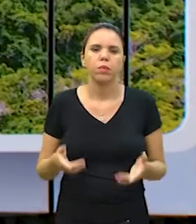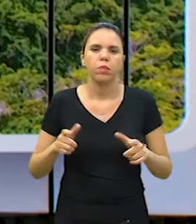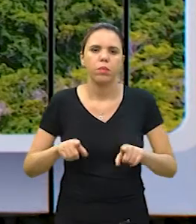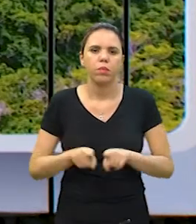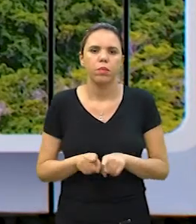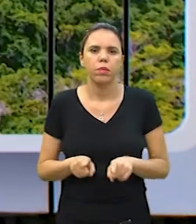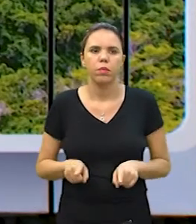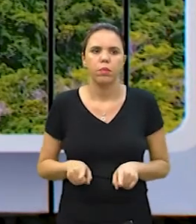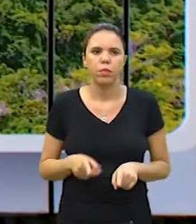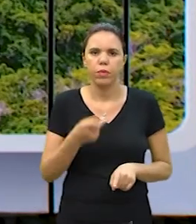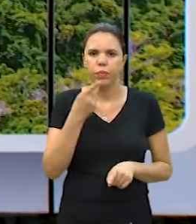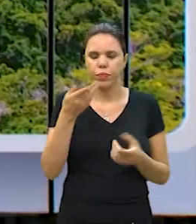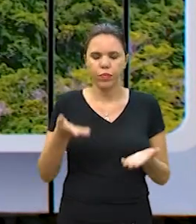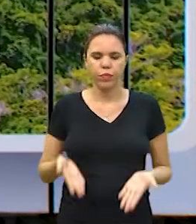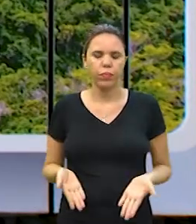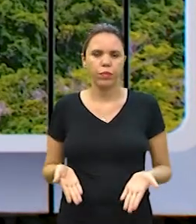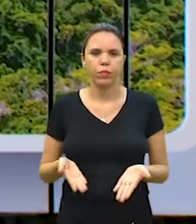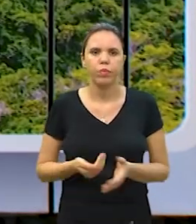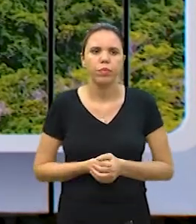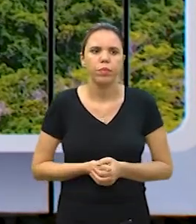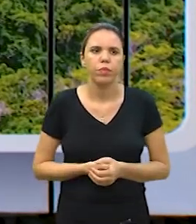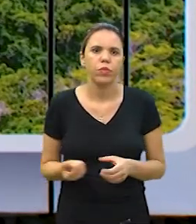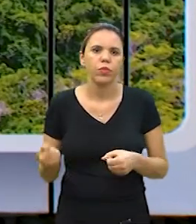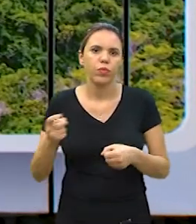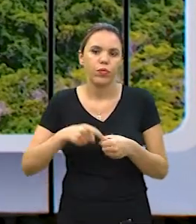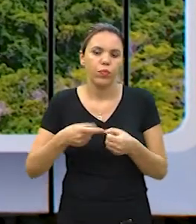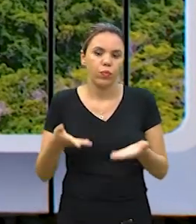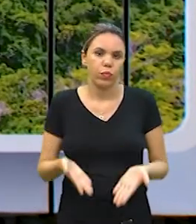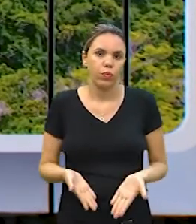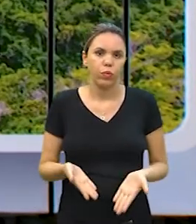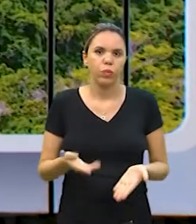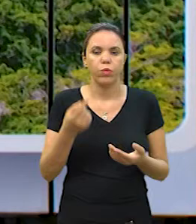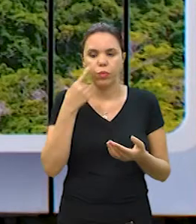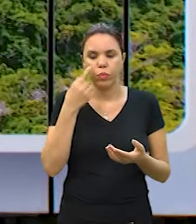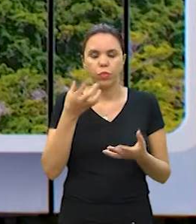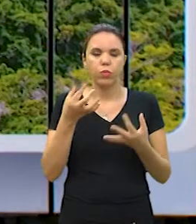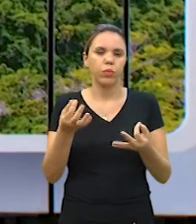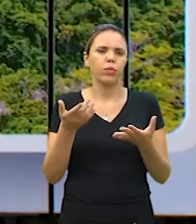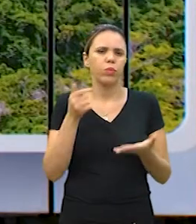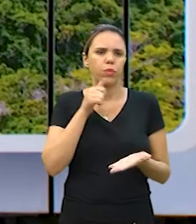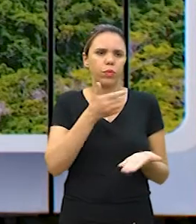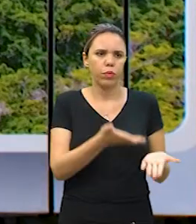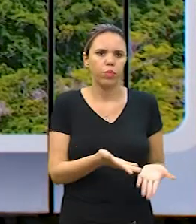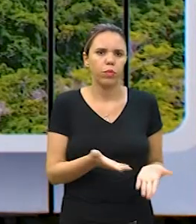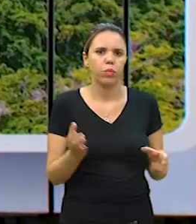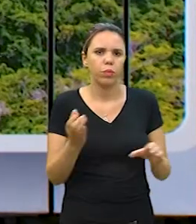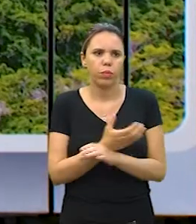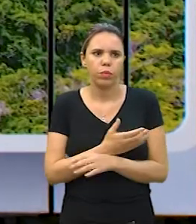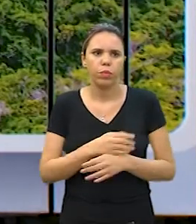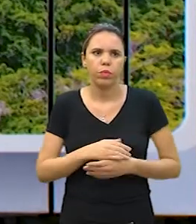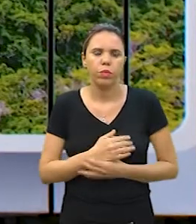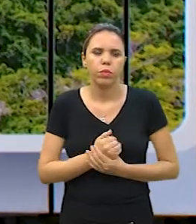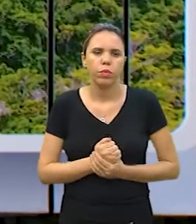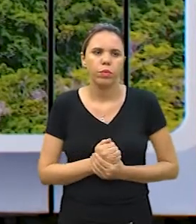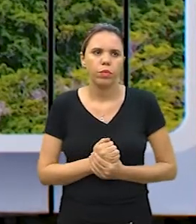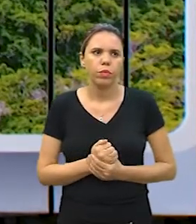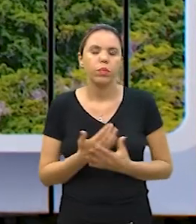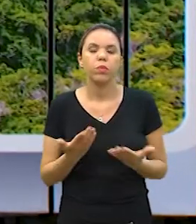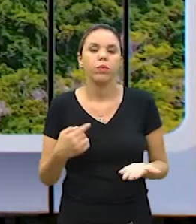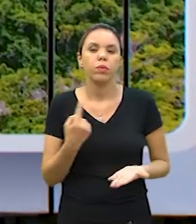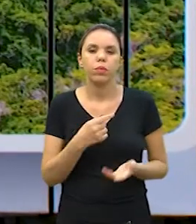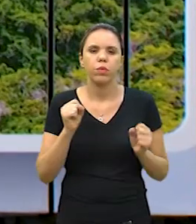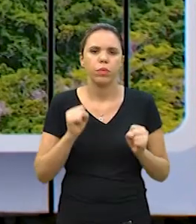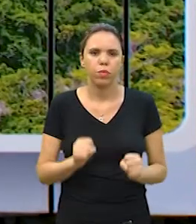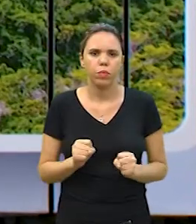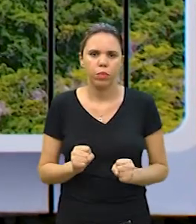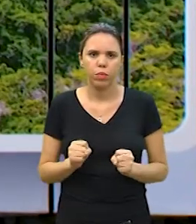desse espaço que foi citado e que sempre volta para a pauta era olhar na mulher na sua integralidade, né, para